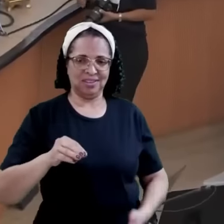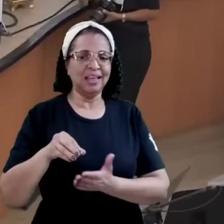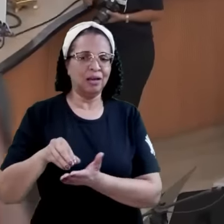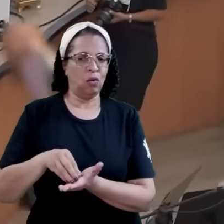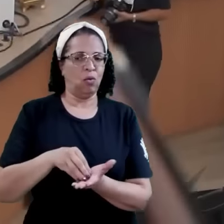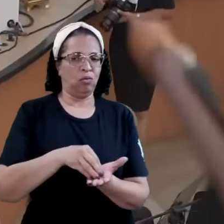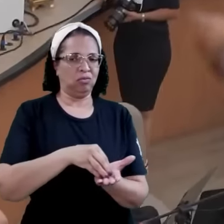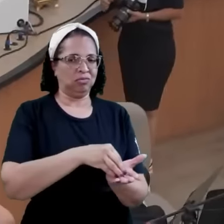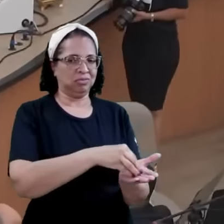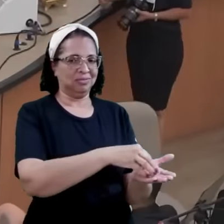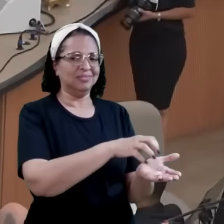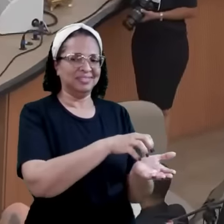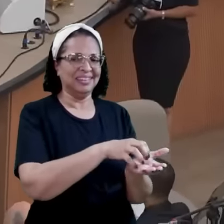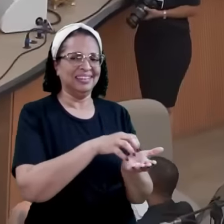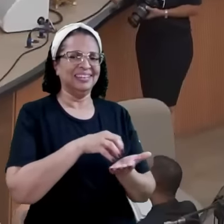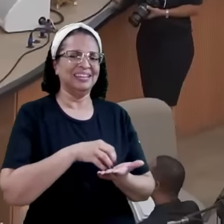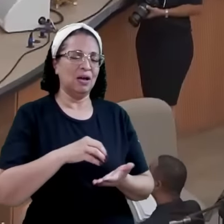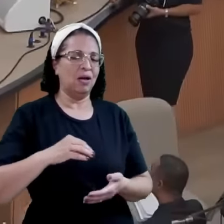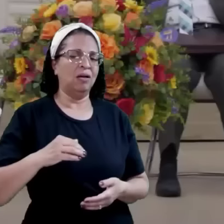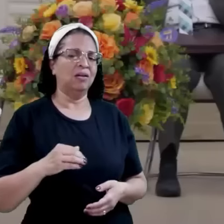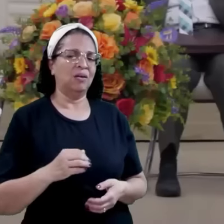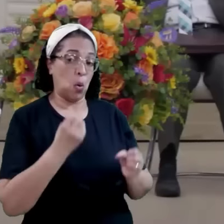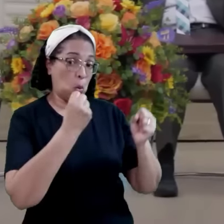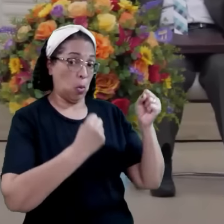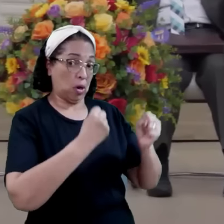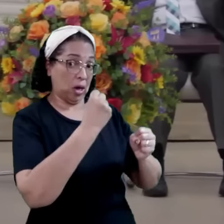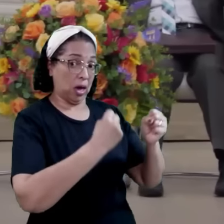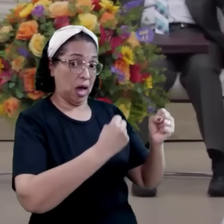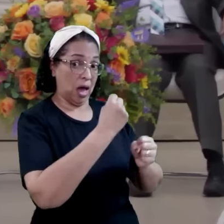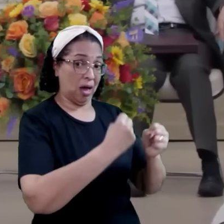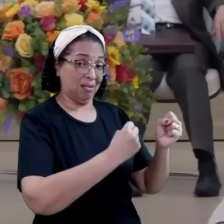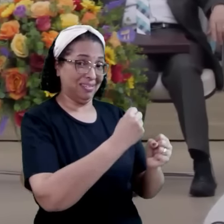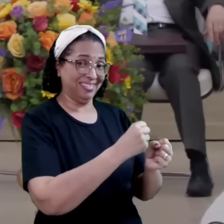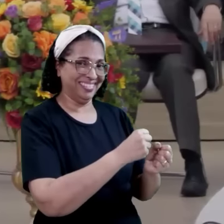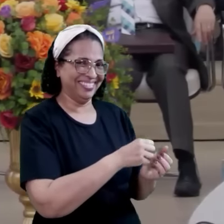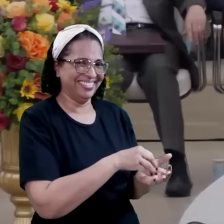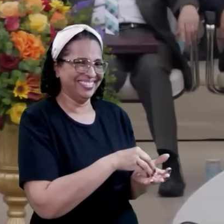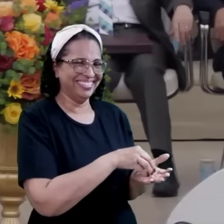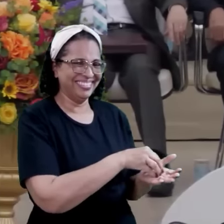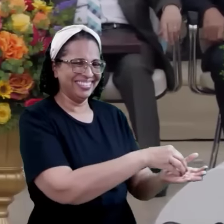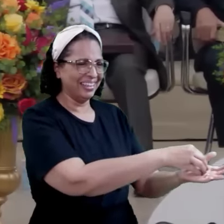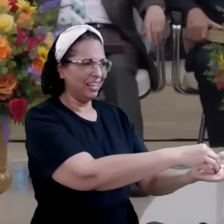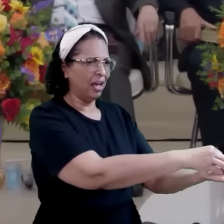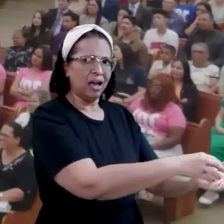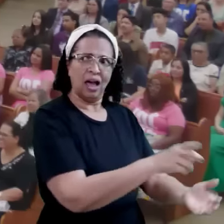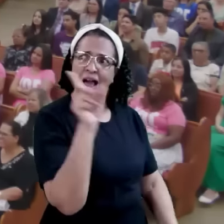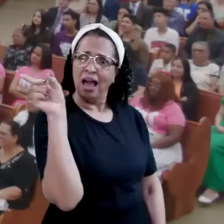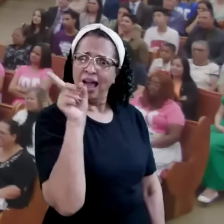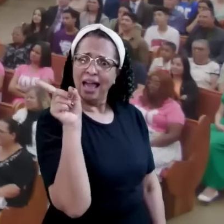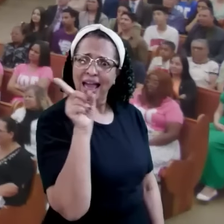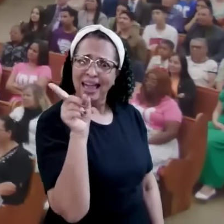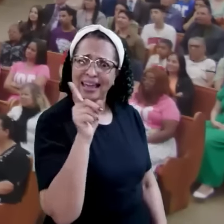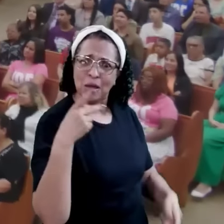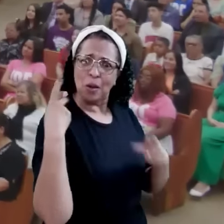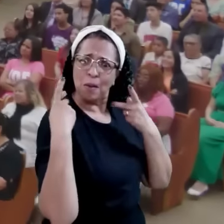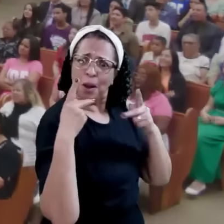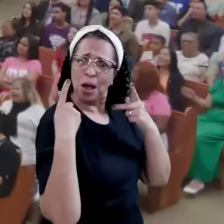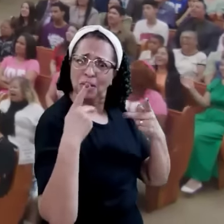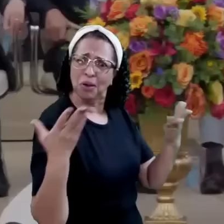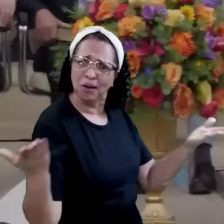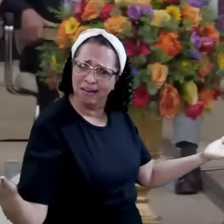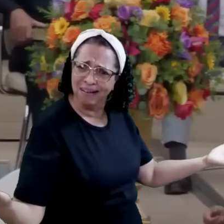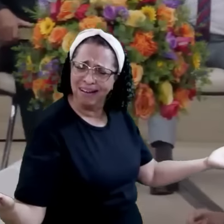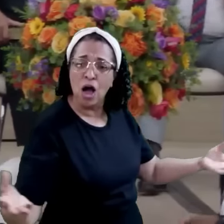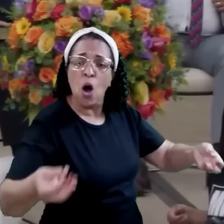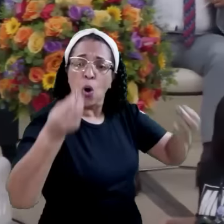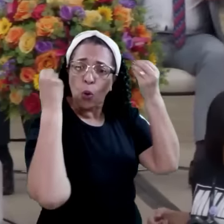irmão falou assim de mim pro outro que não queria deixar eu entrar você é doido rapaz o pastor isaí é o pregador da tarde lá sabia que pregador ia chegar aqui de